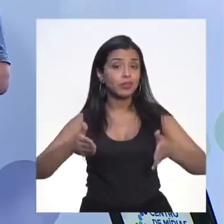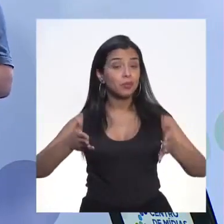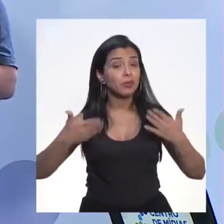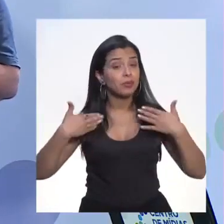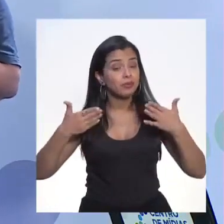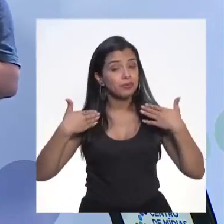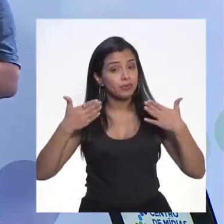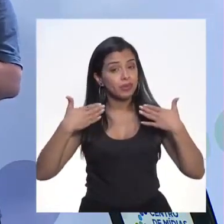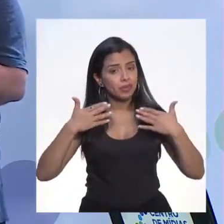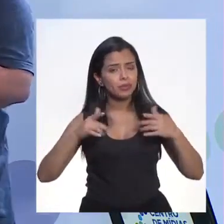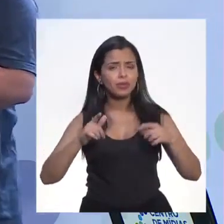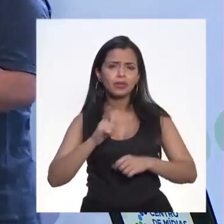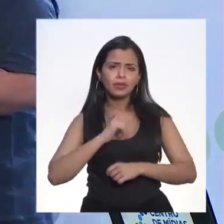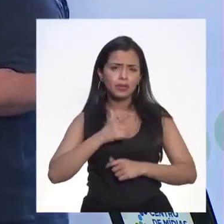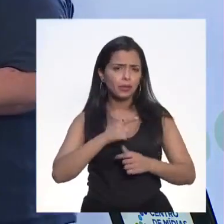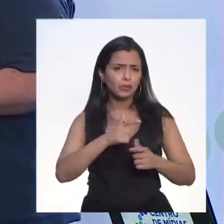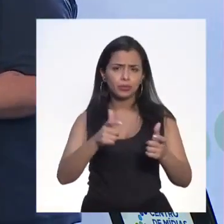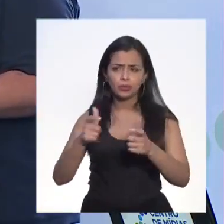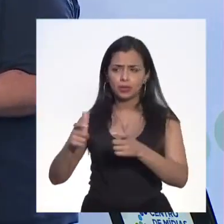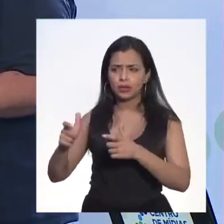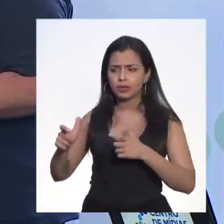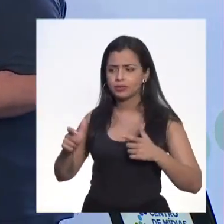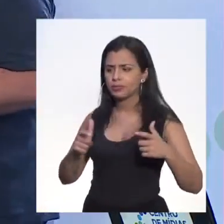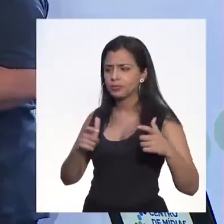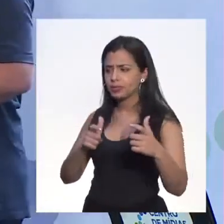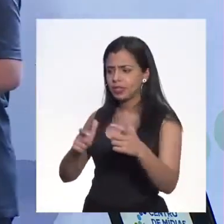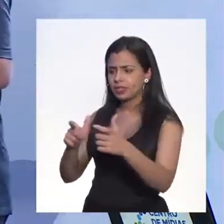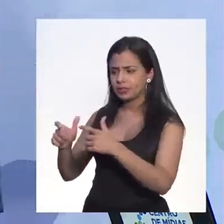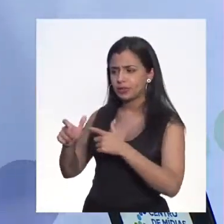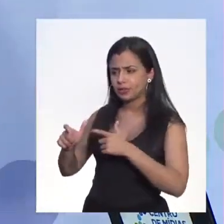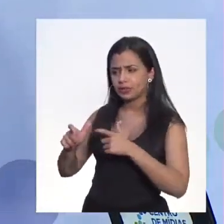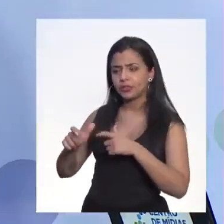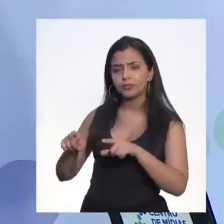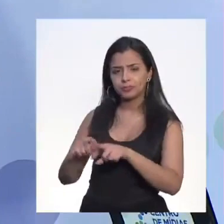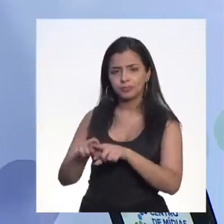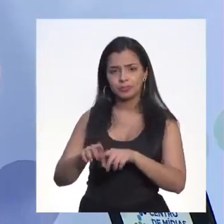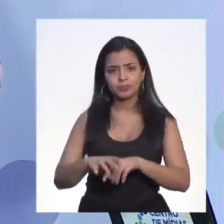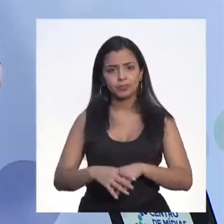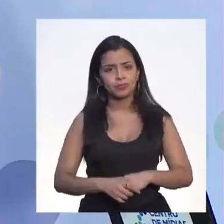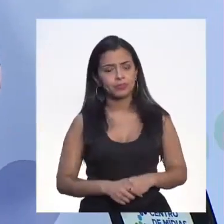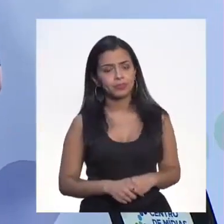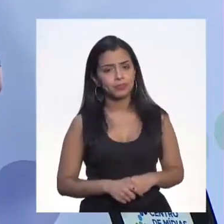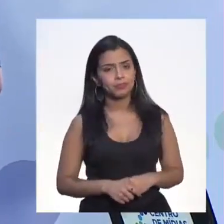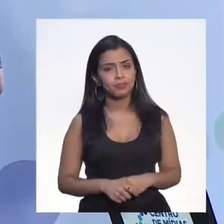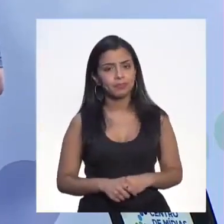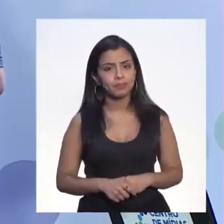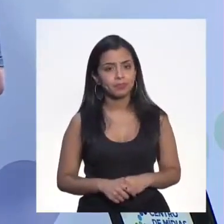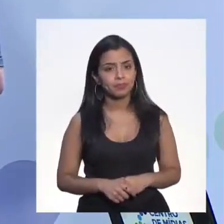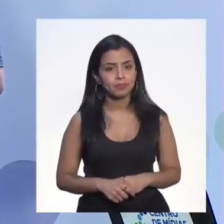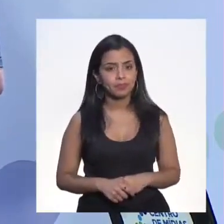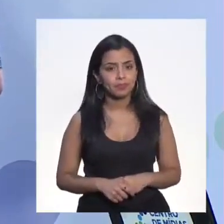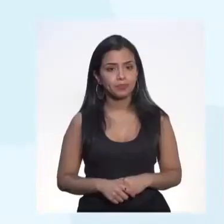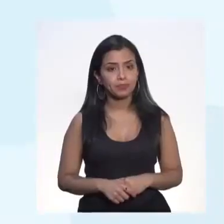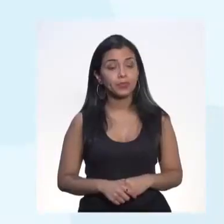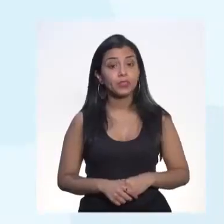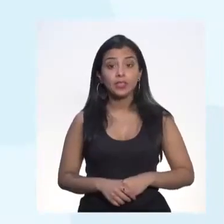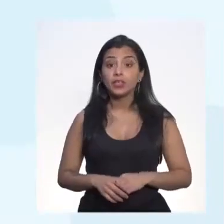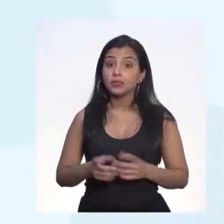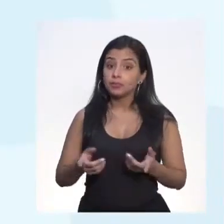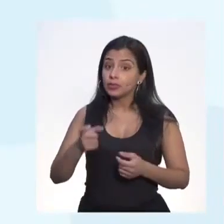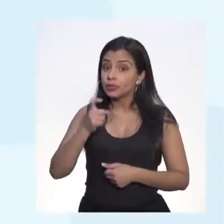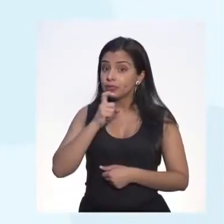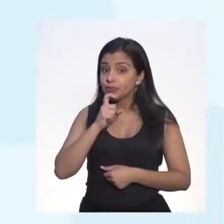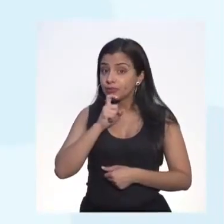verão, e também tem outras regiões aí. Já no inverno, o processo ele é inverso. Veja que a massa equatorial continental tem